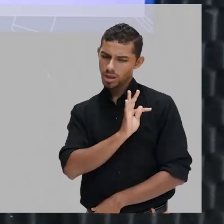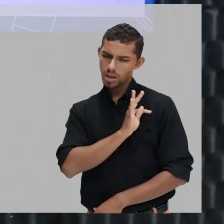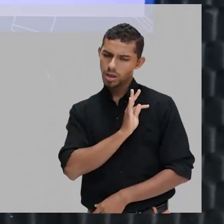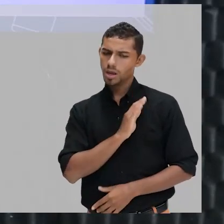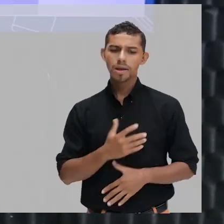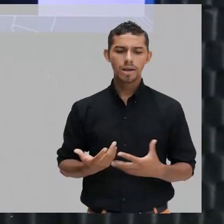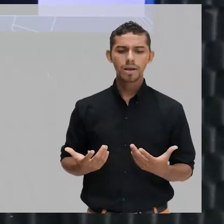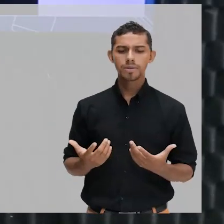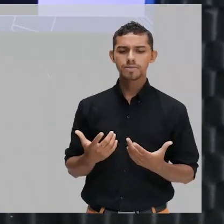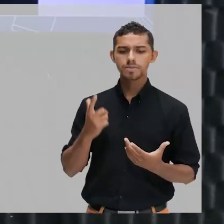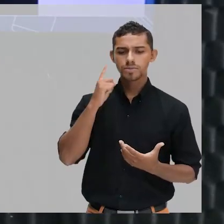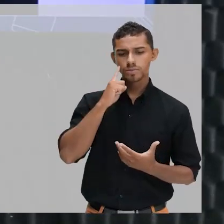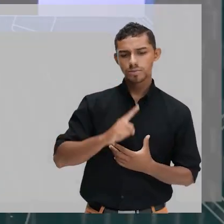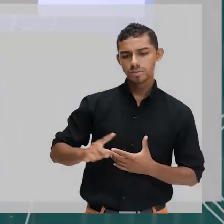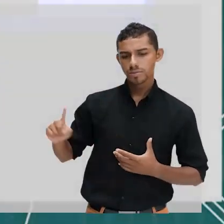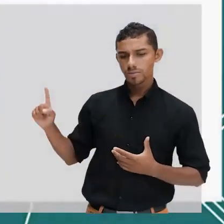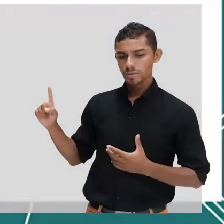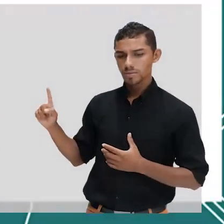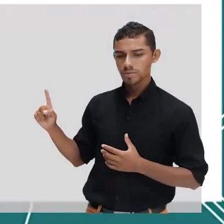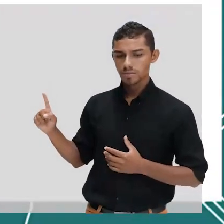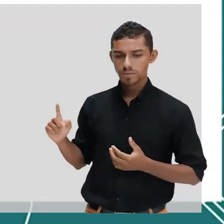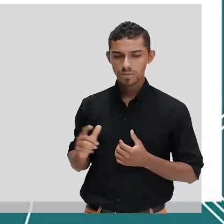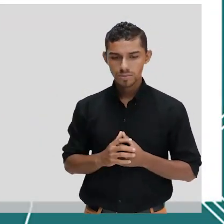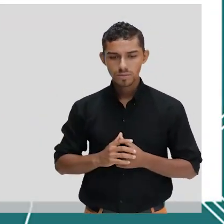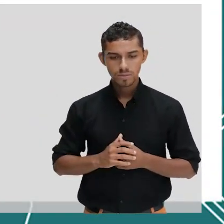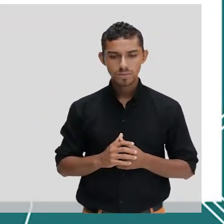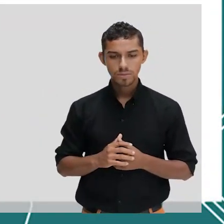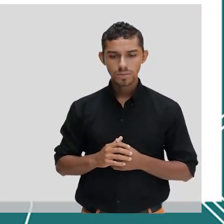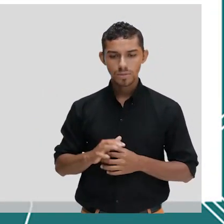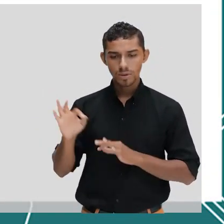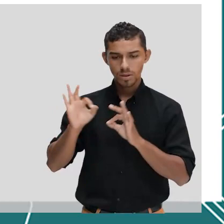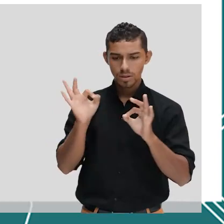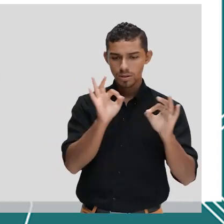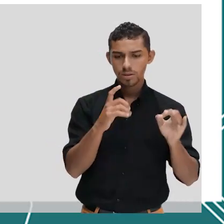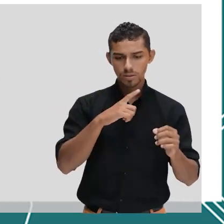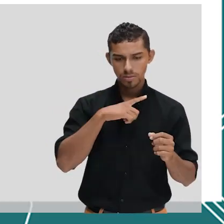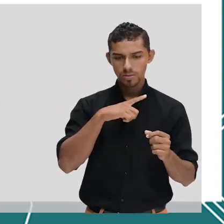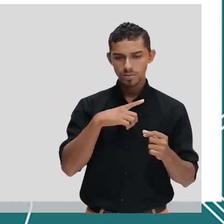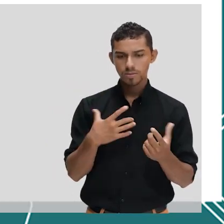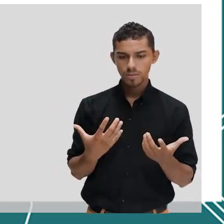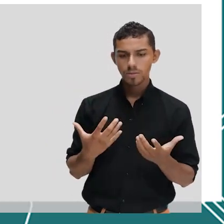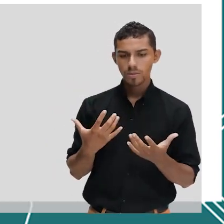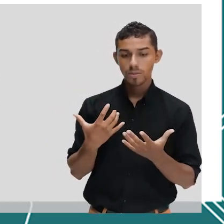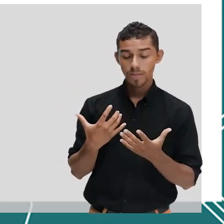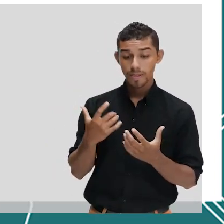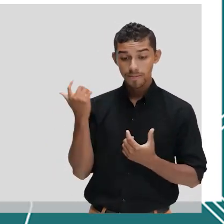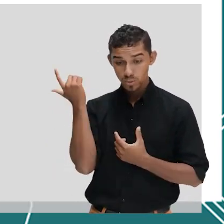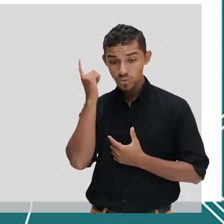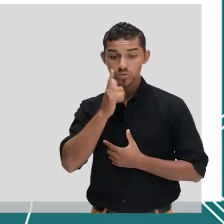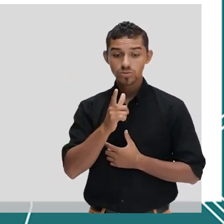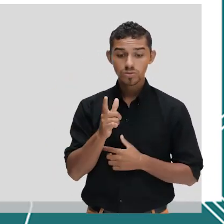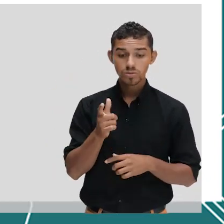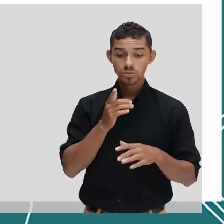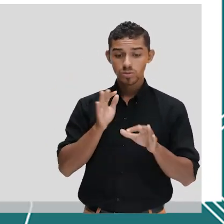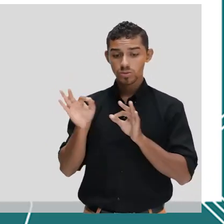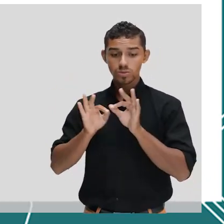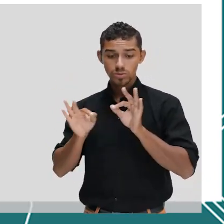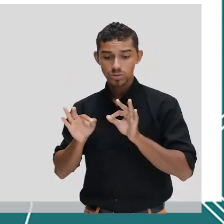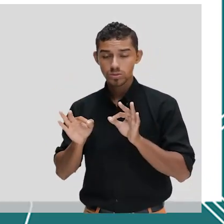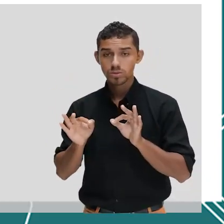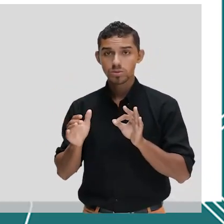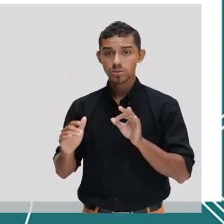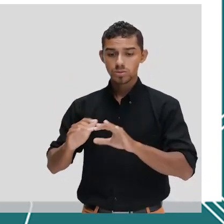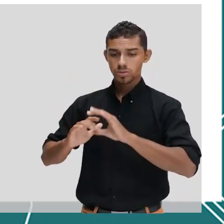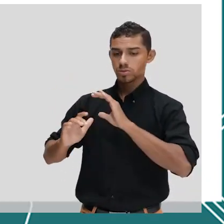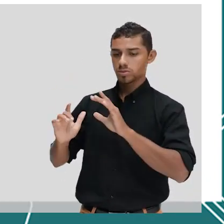filmes e eventos institucionais. Os fantoches da companhia Articularte, eles têm essa capacidade de comunicação mais direta,